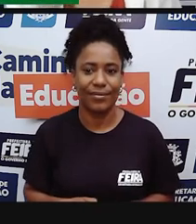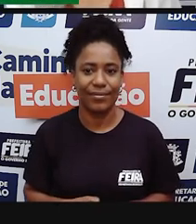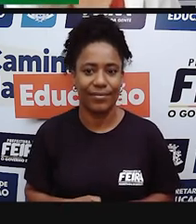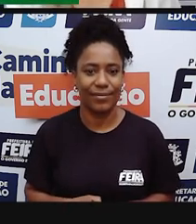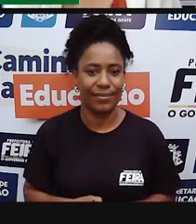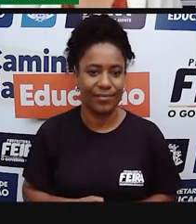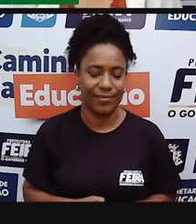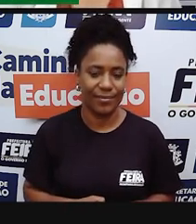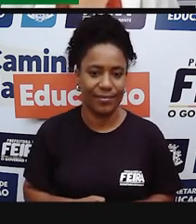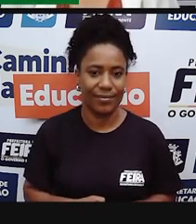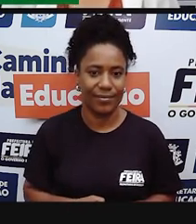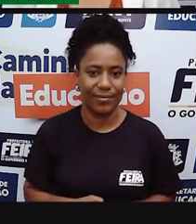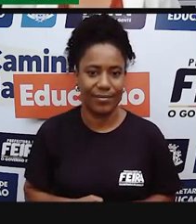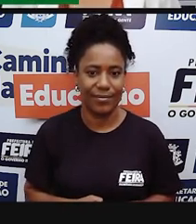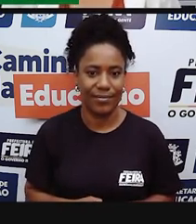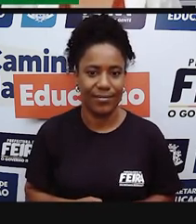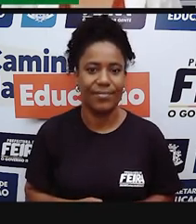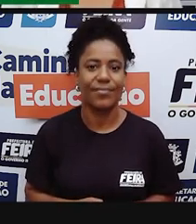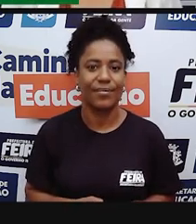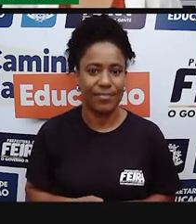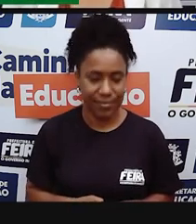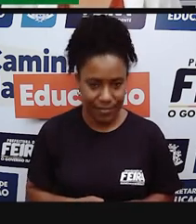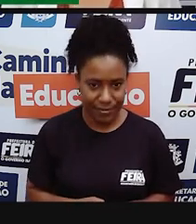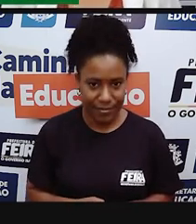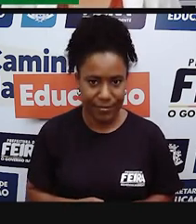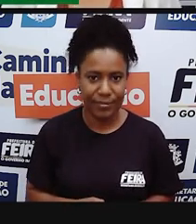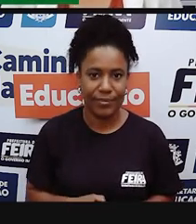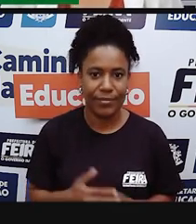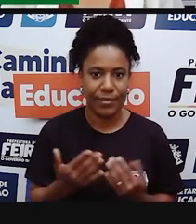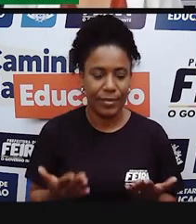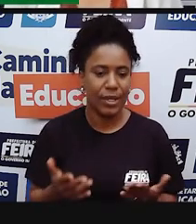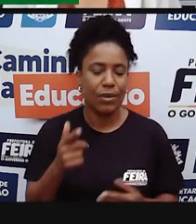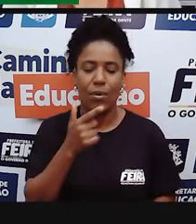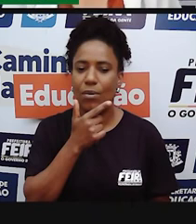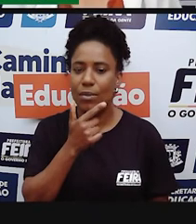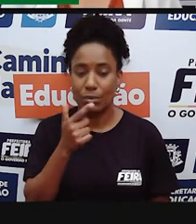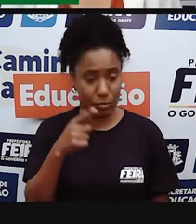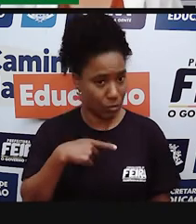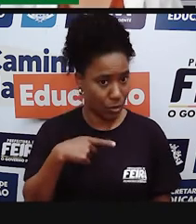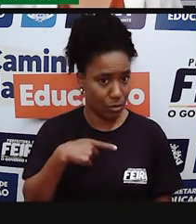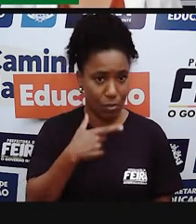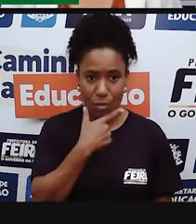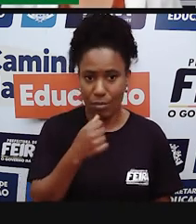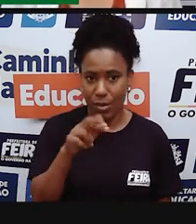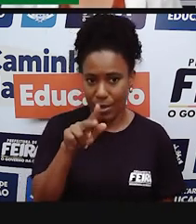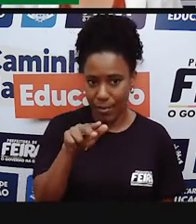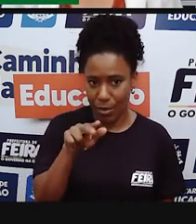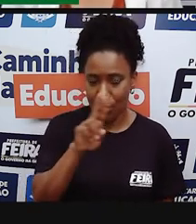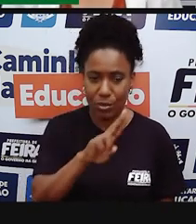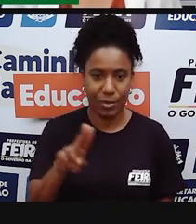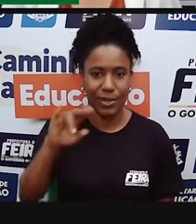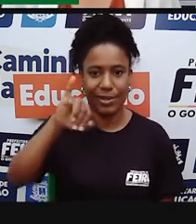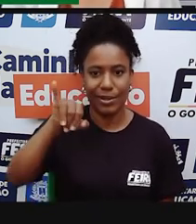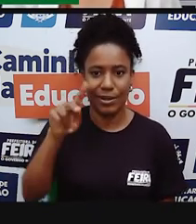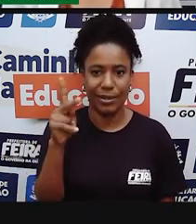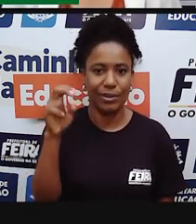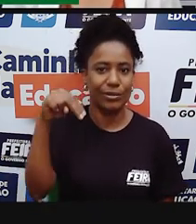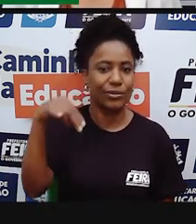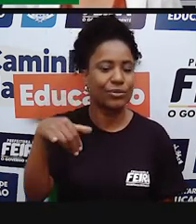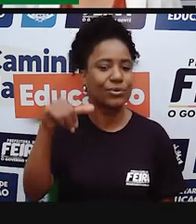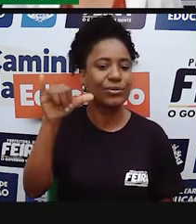brother Islaine funciona eu tenho um irmão nome dele é Johnny Johnny Johnny